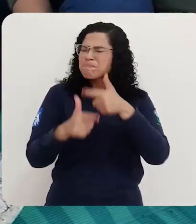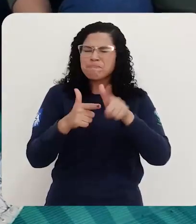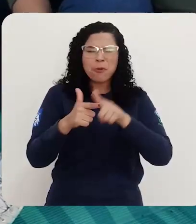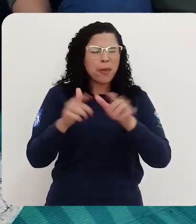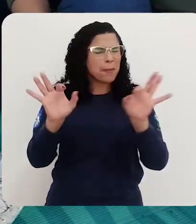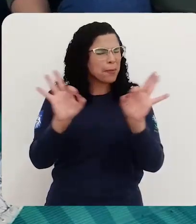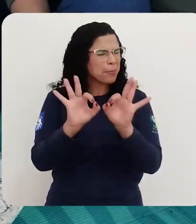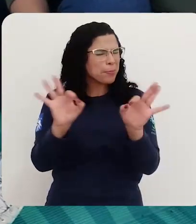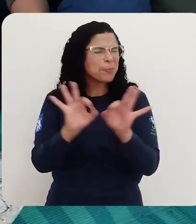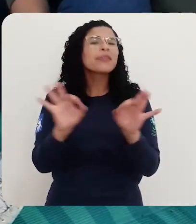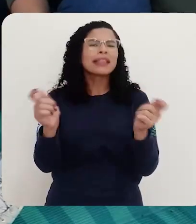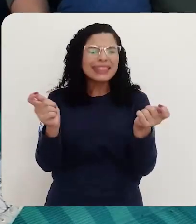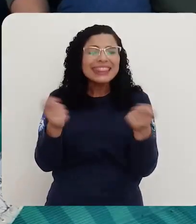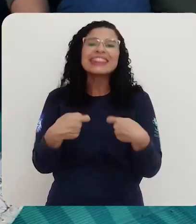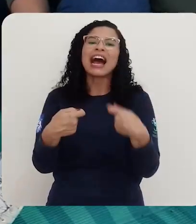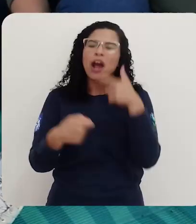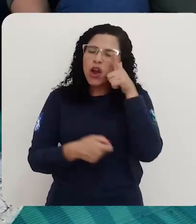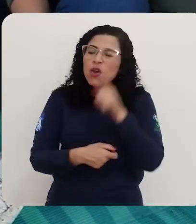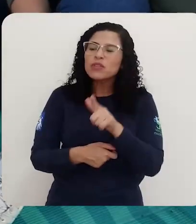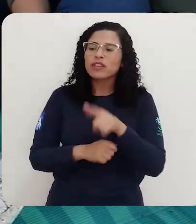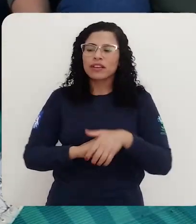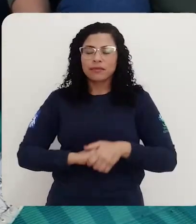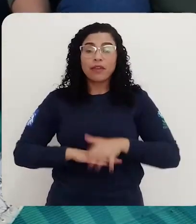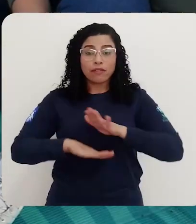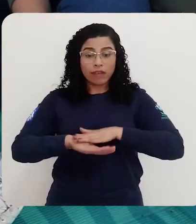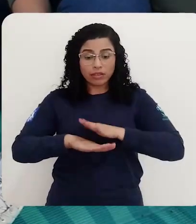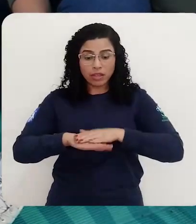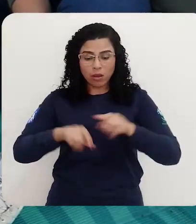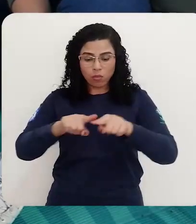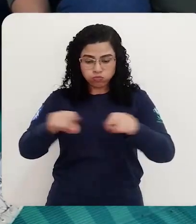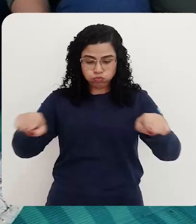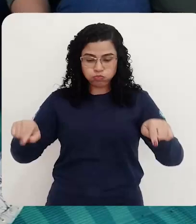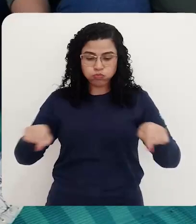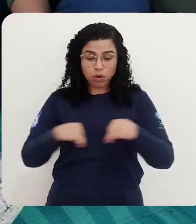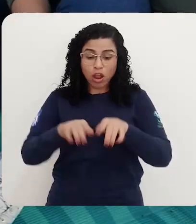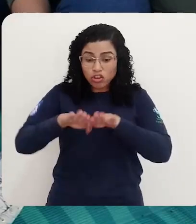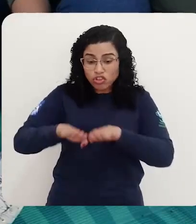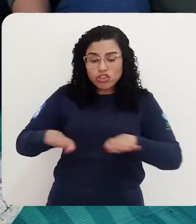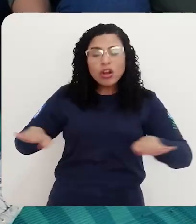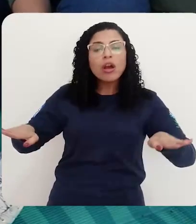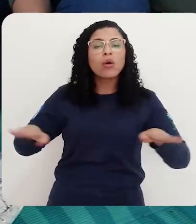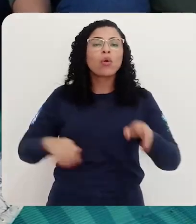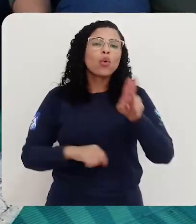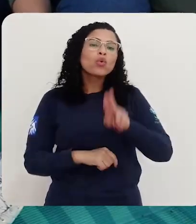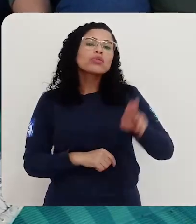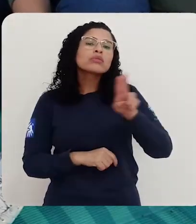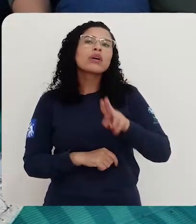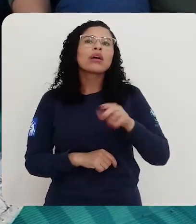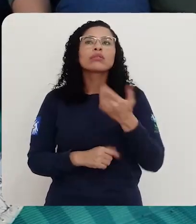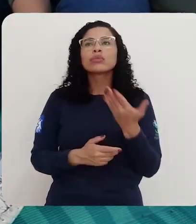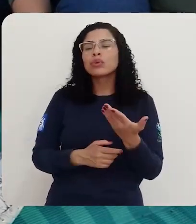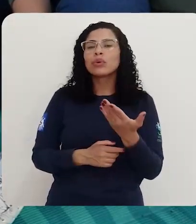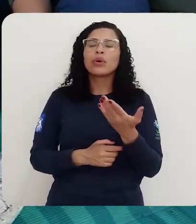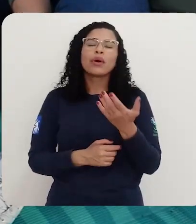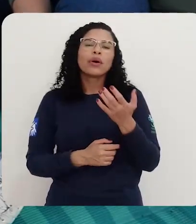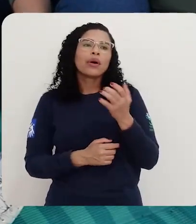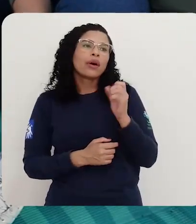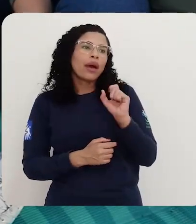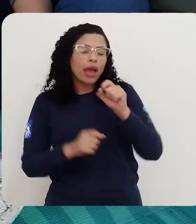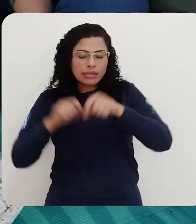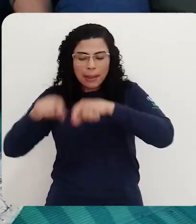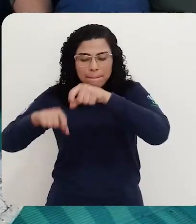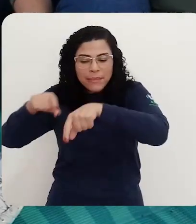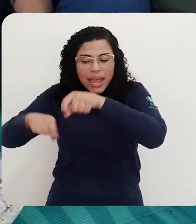problema. Certo? E vocês podem fazer também esse tabuleiro no próprio chão, utilizando sementes, no lugar das pecinhas,